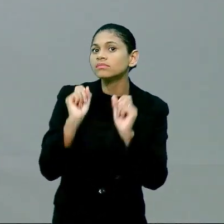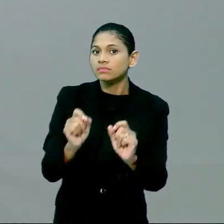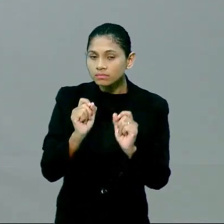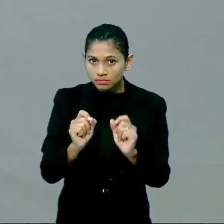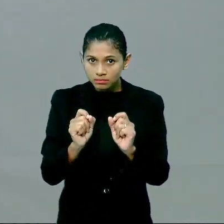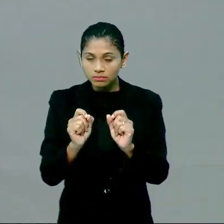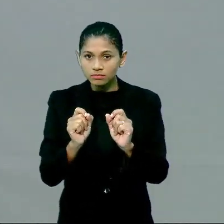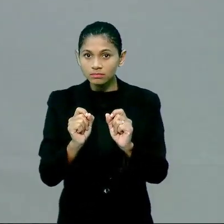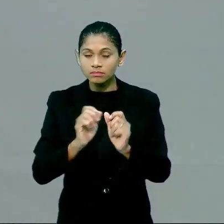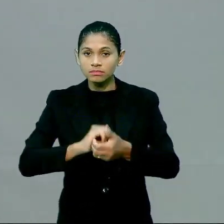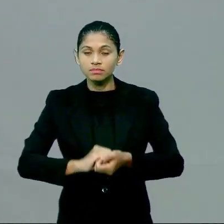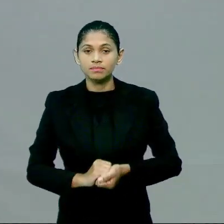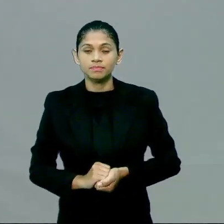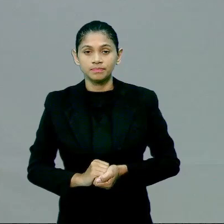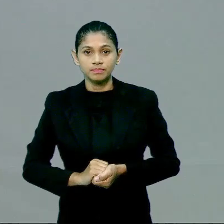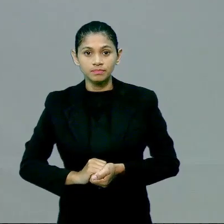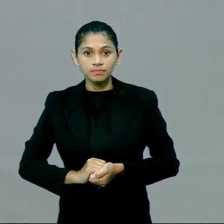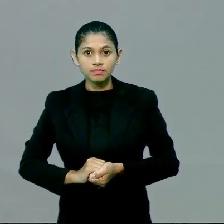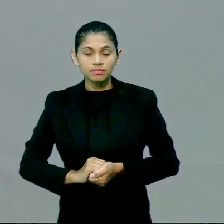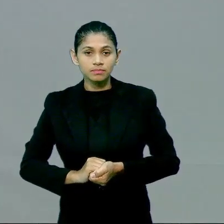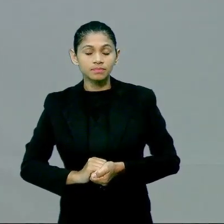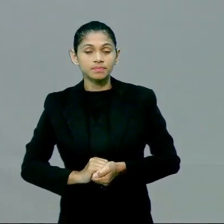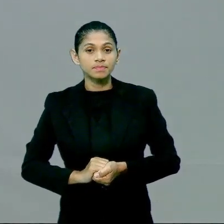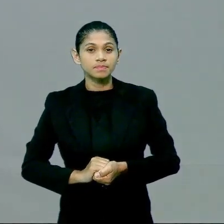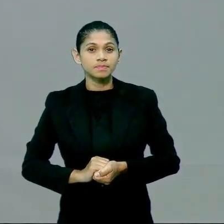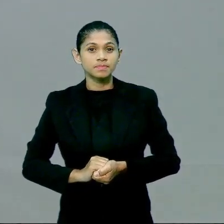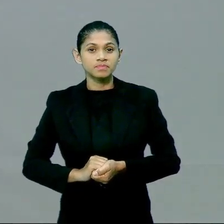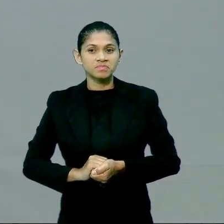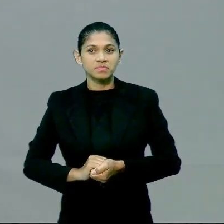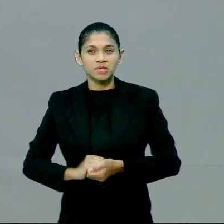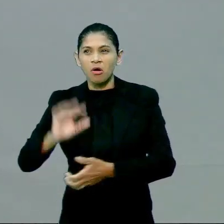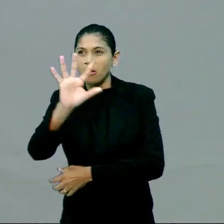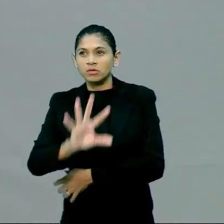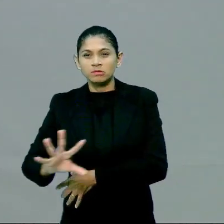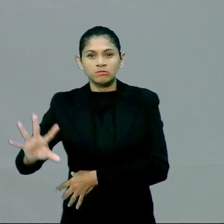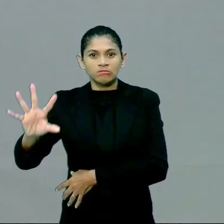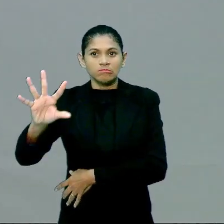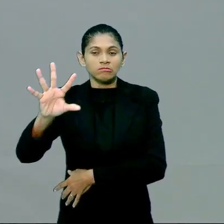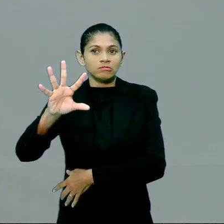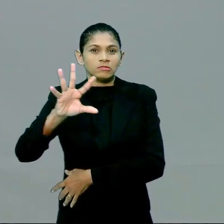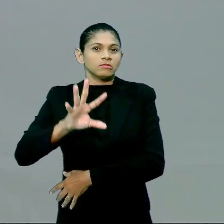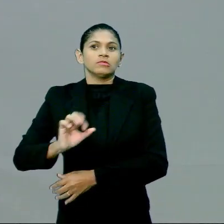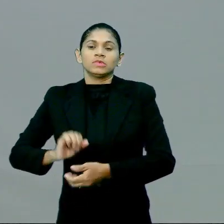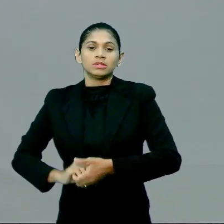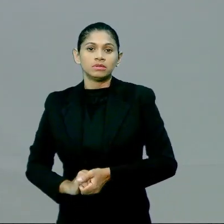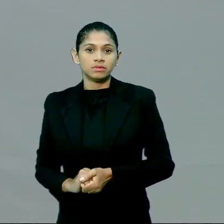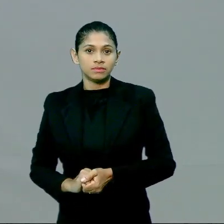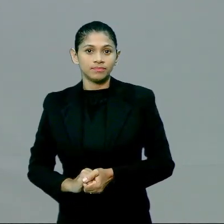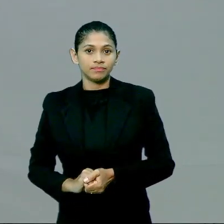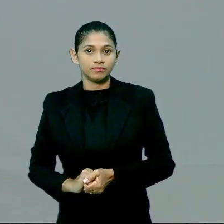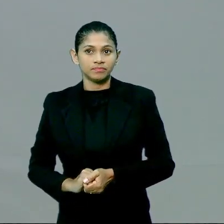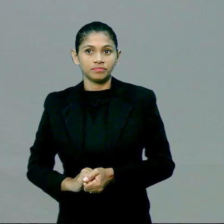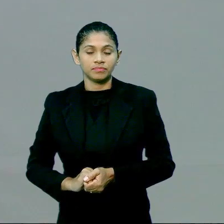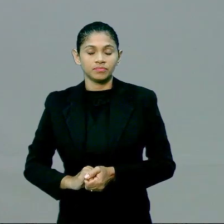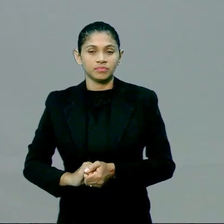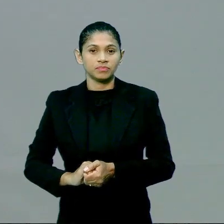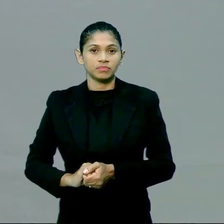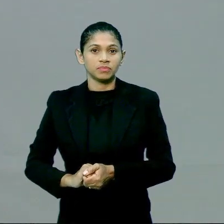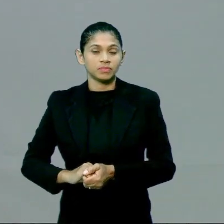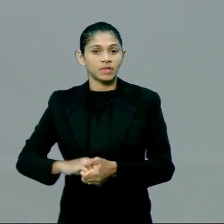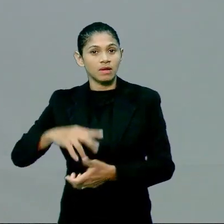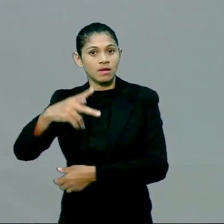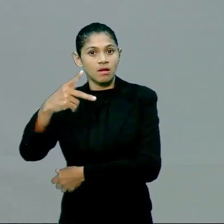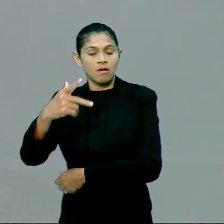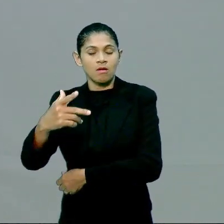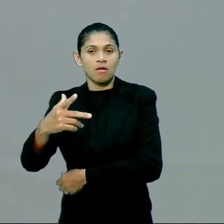deve saber o que é, mas ufanista é aquele nacionalismo exagerado, quer dizer, eu trago a pátria acima de